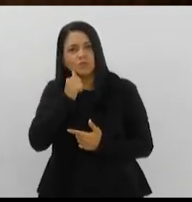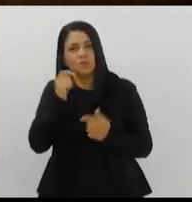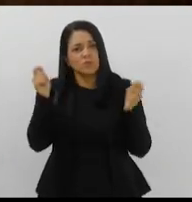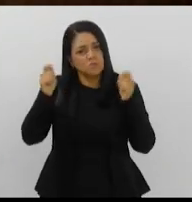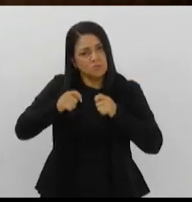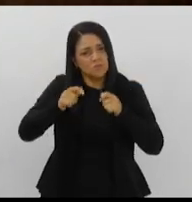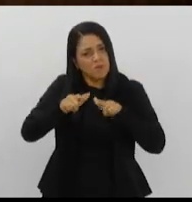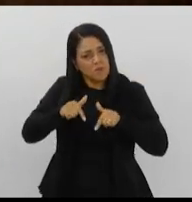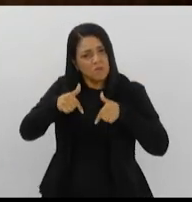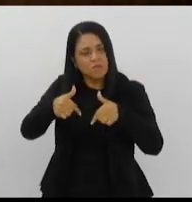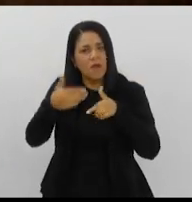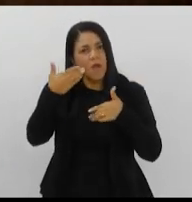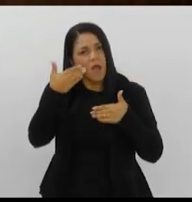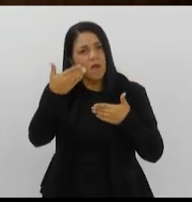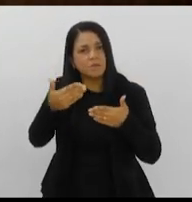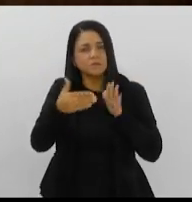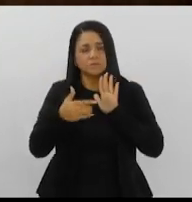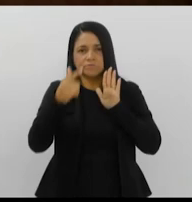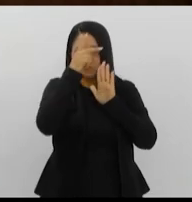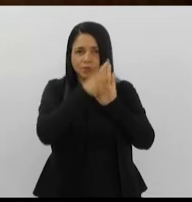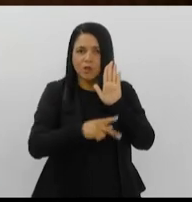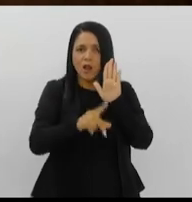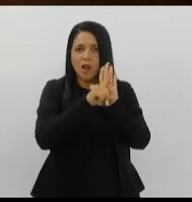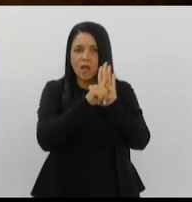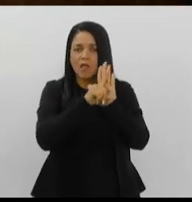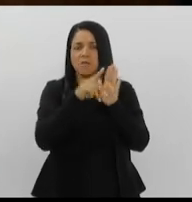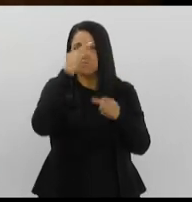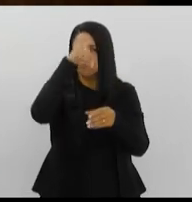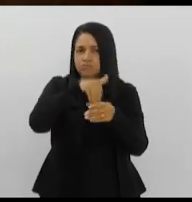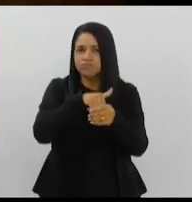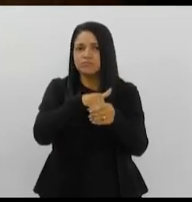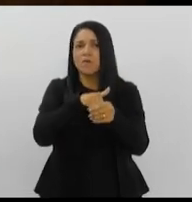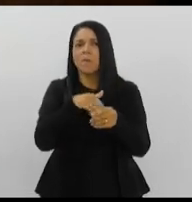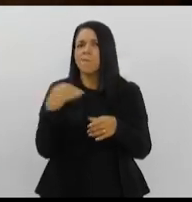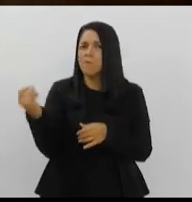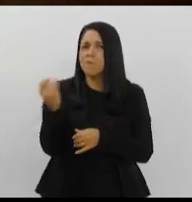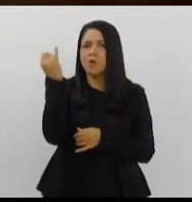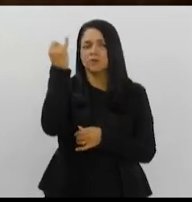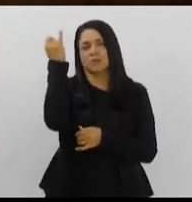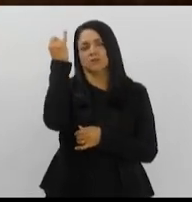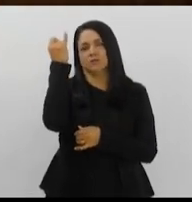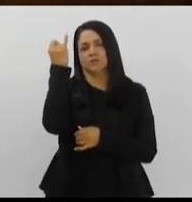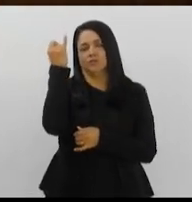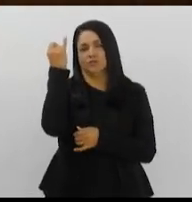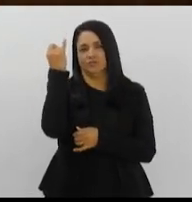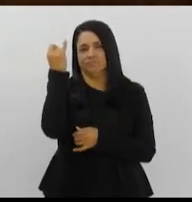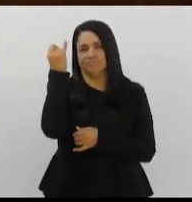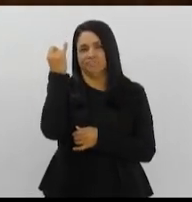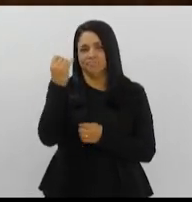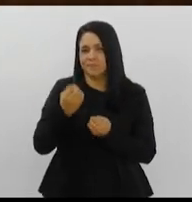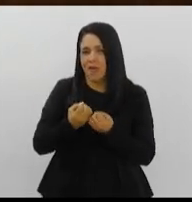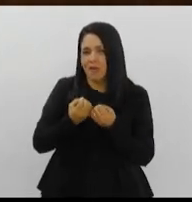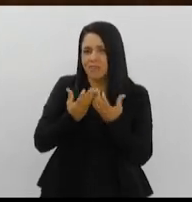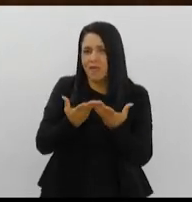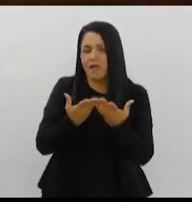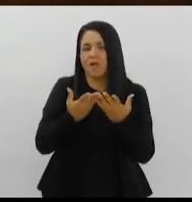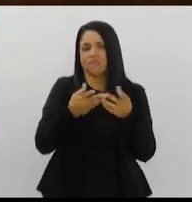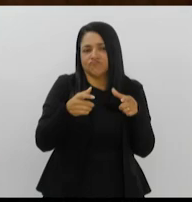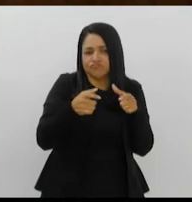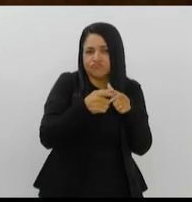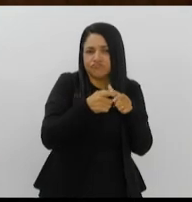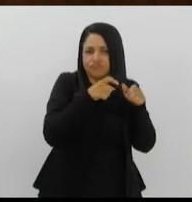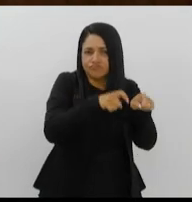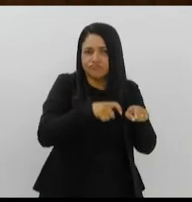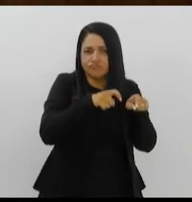podendo apresentar e aprovar esse projeto de lei, que vai ser muito importante para dar aos pequenos produtores lá